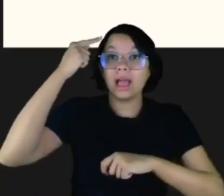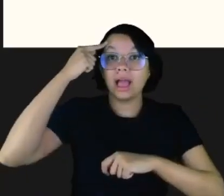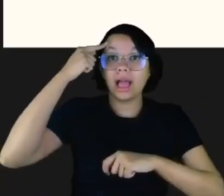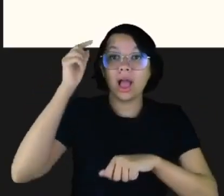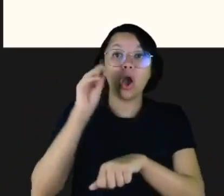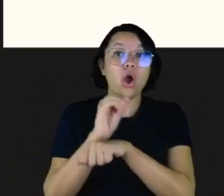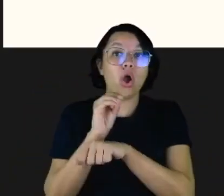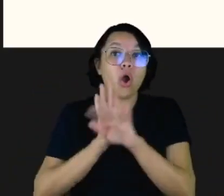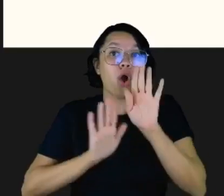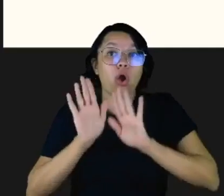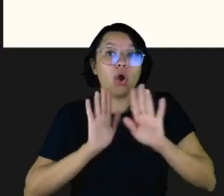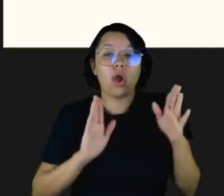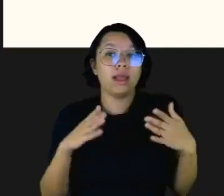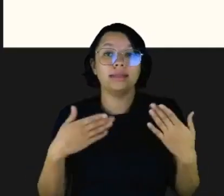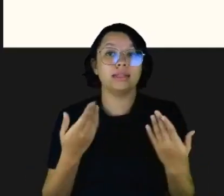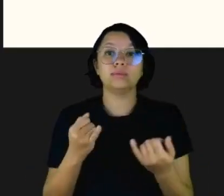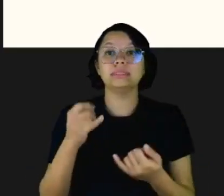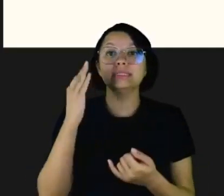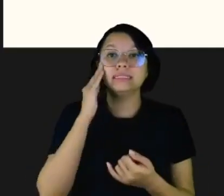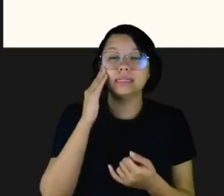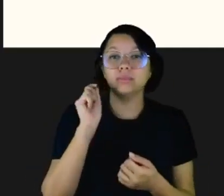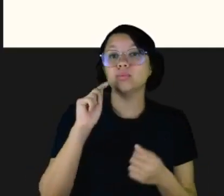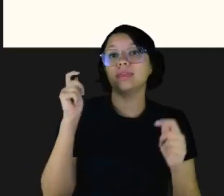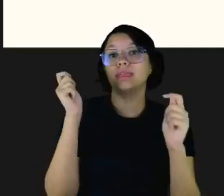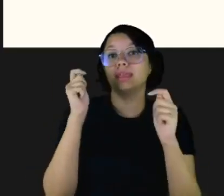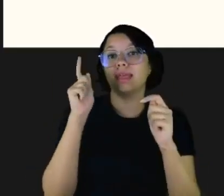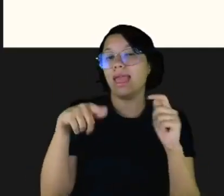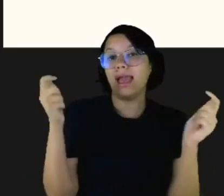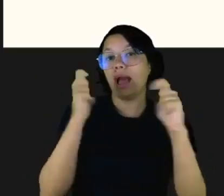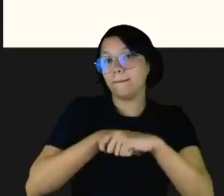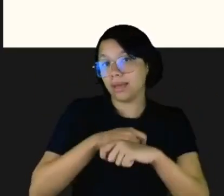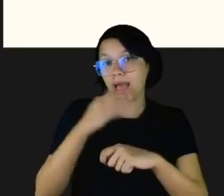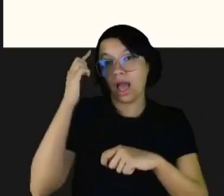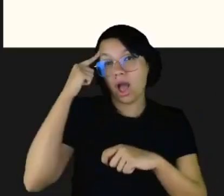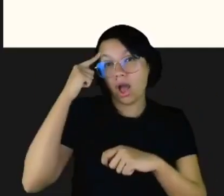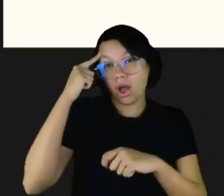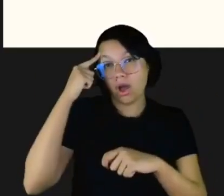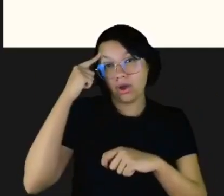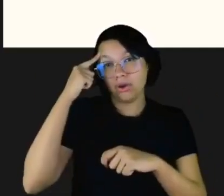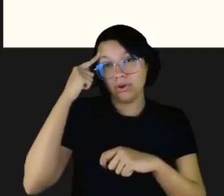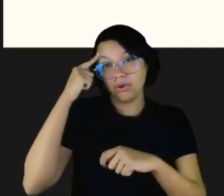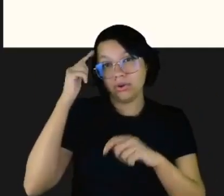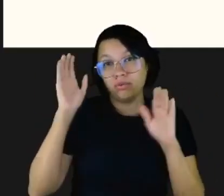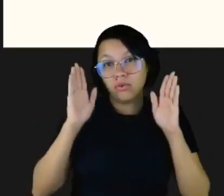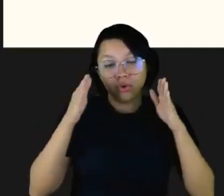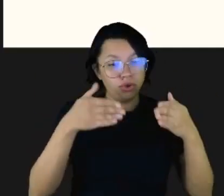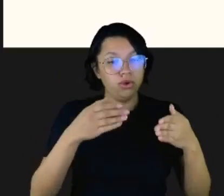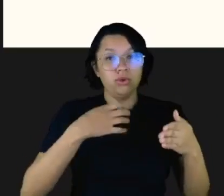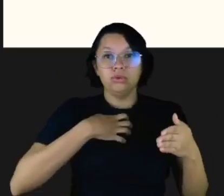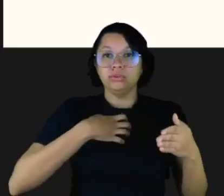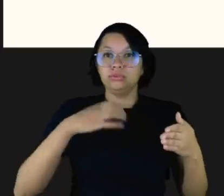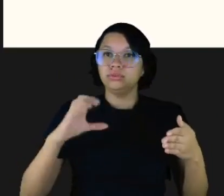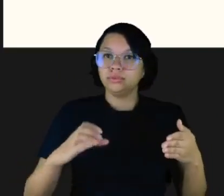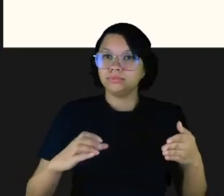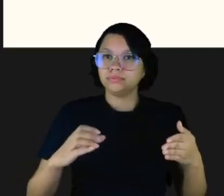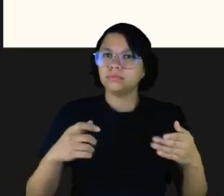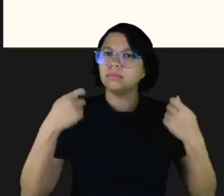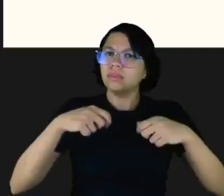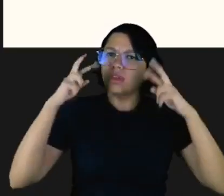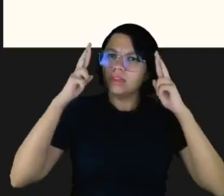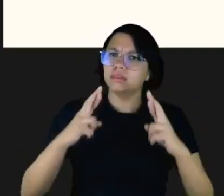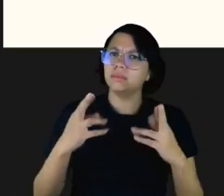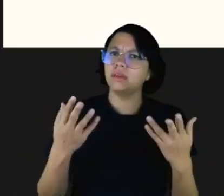Então, se nós entendermos o que é a capacidade cognitiva para a ciência, ele precisa ser